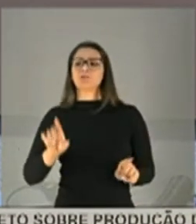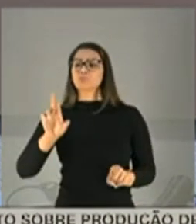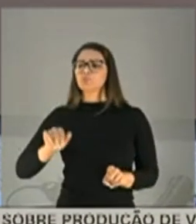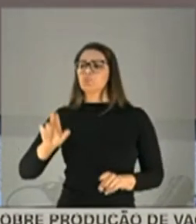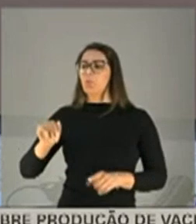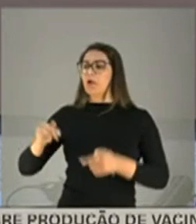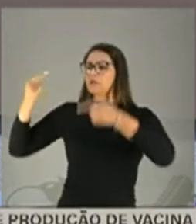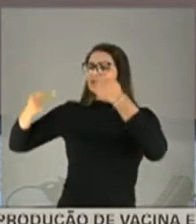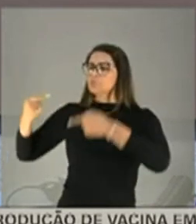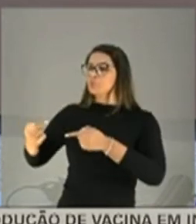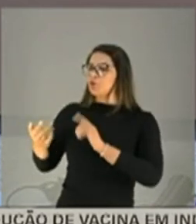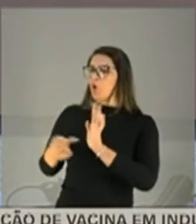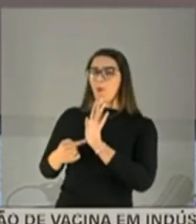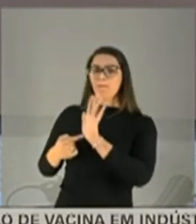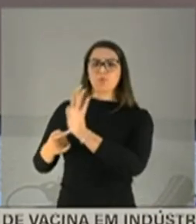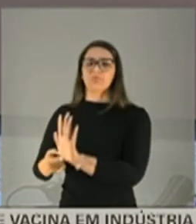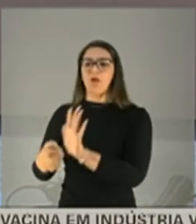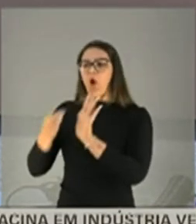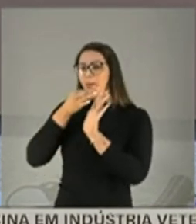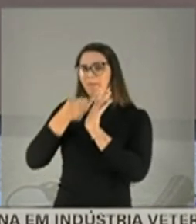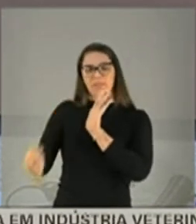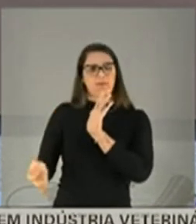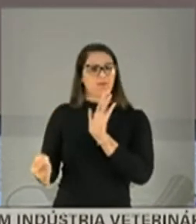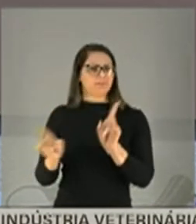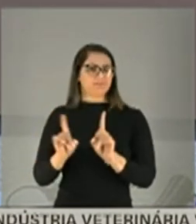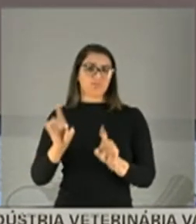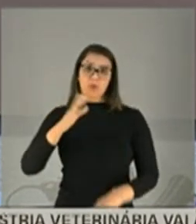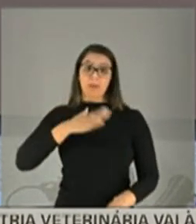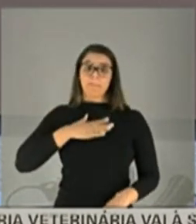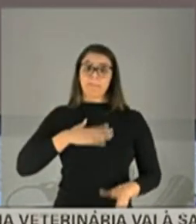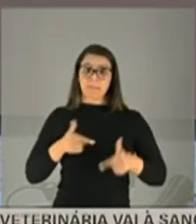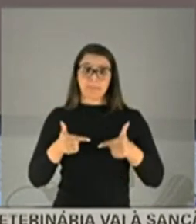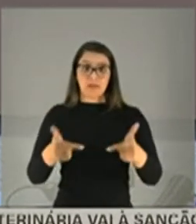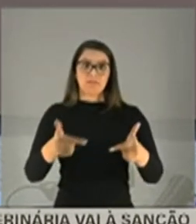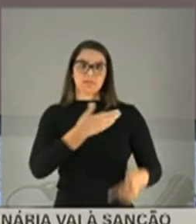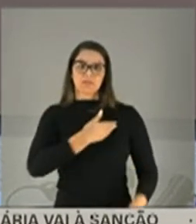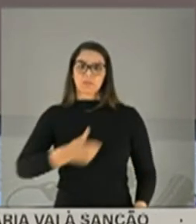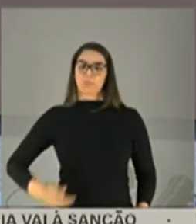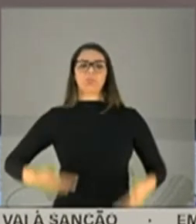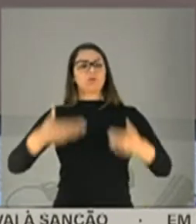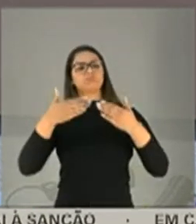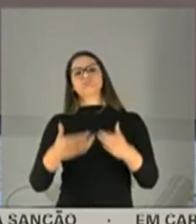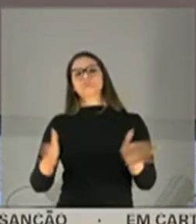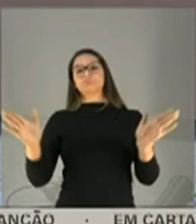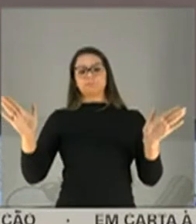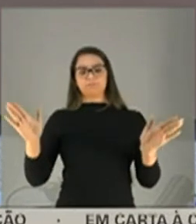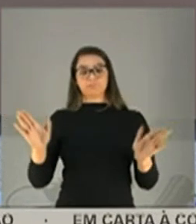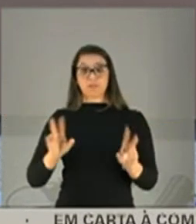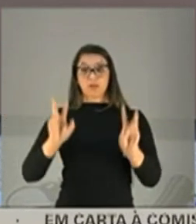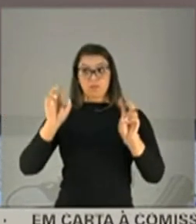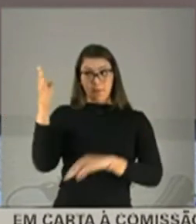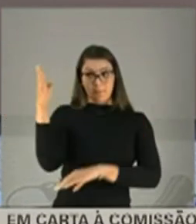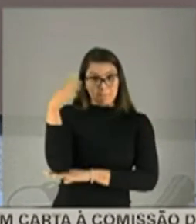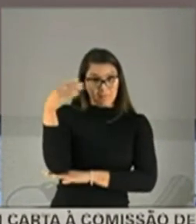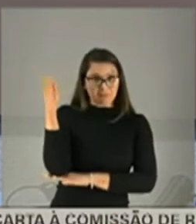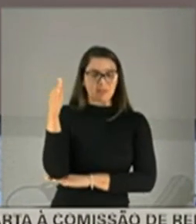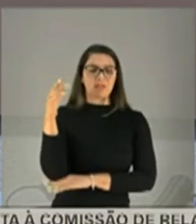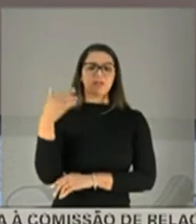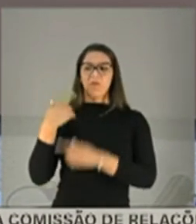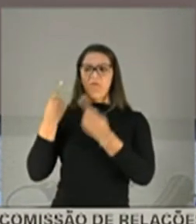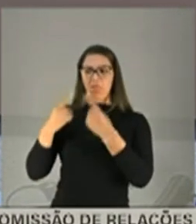discuti ou apresentei para ele qualquer sugestão, exceto nas minhas manifestações públicas. O modelo de bandeiras usado no Rio Grande do Sul, eu fui crítico